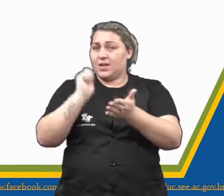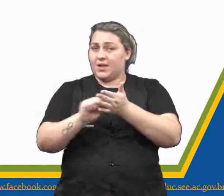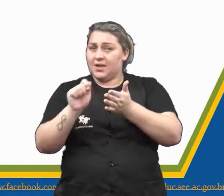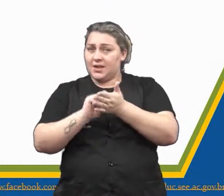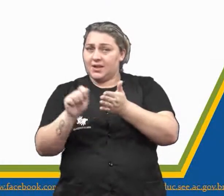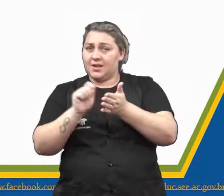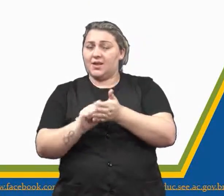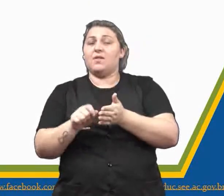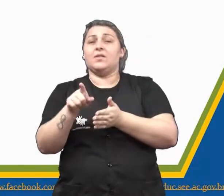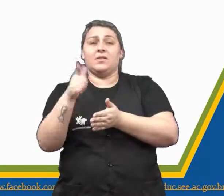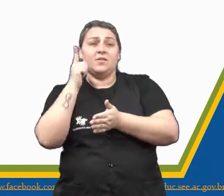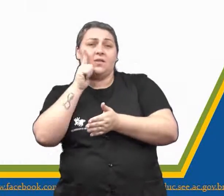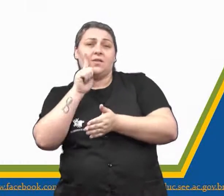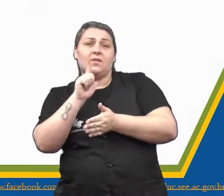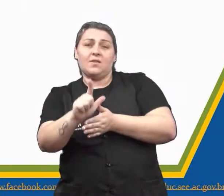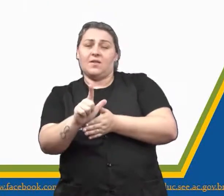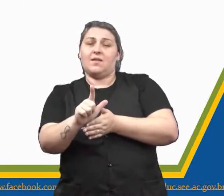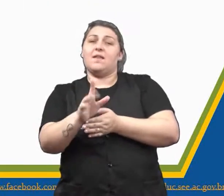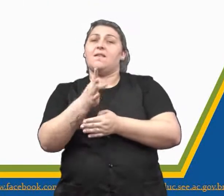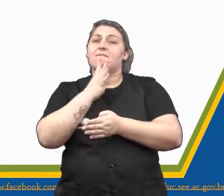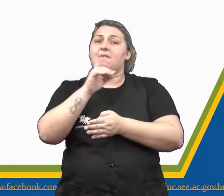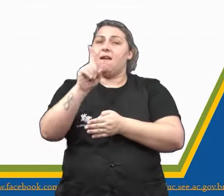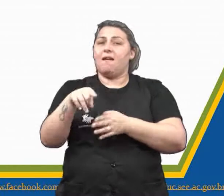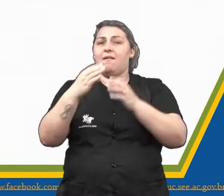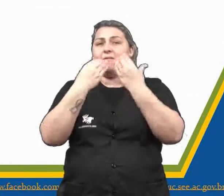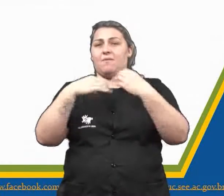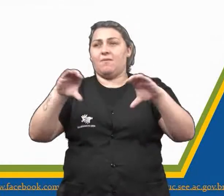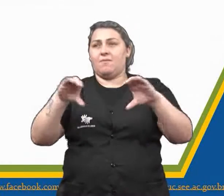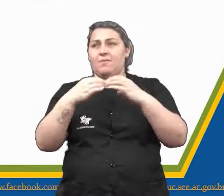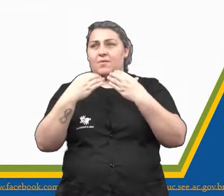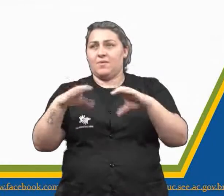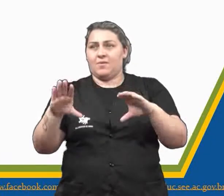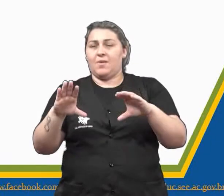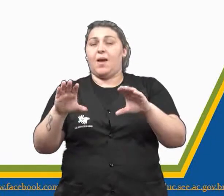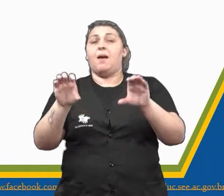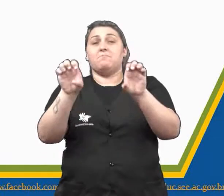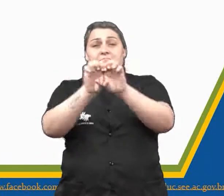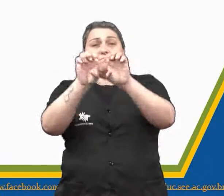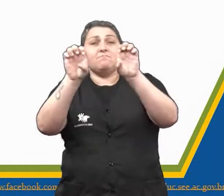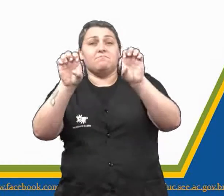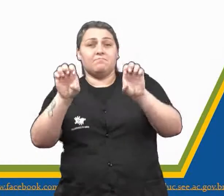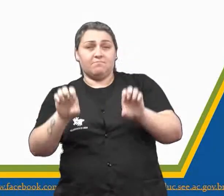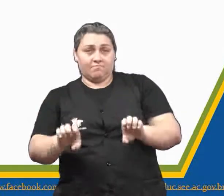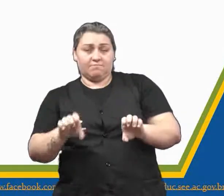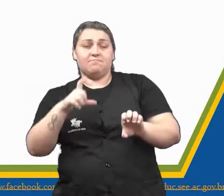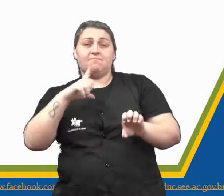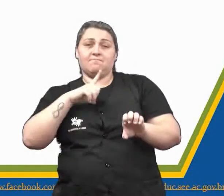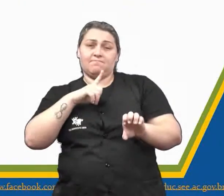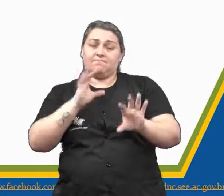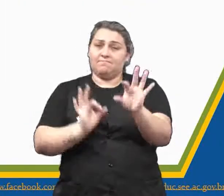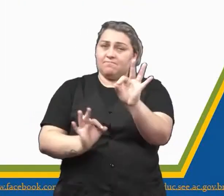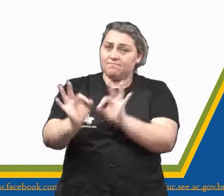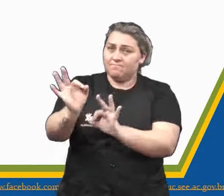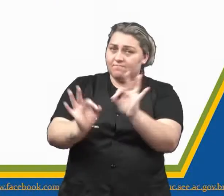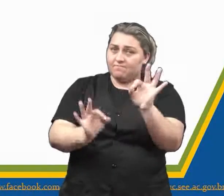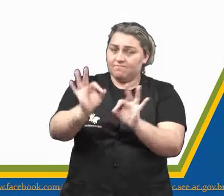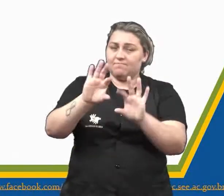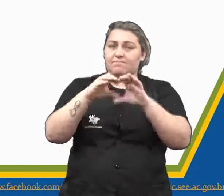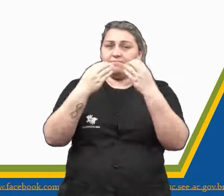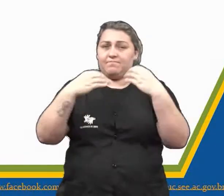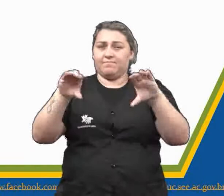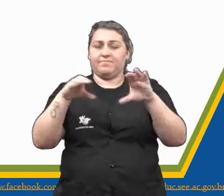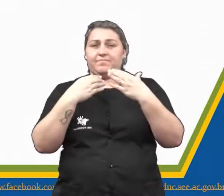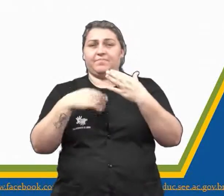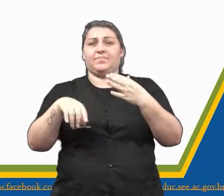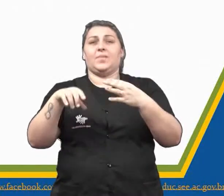escrita, vocês vão conseguir identificar que trata-se de uma canção. Como? Pela estrutura que ela está organizada. Então, a canção ela tem